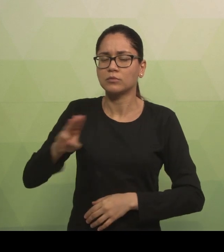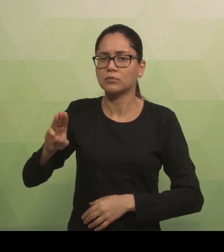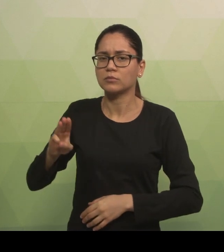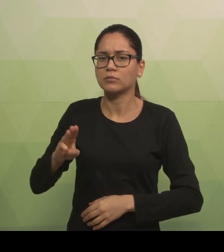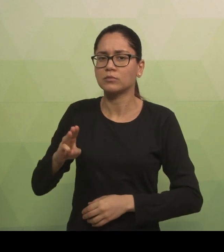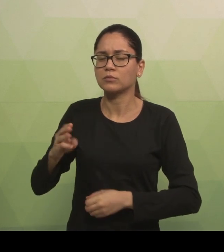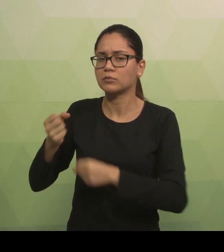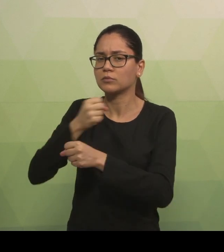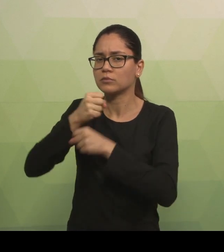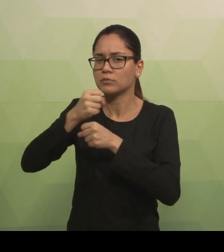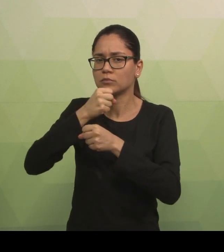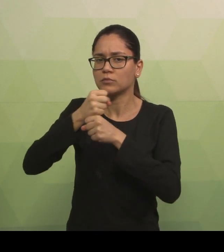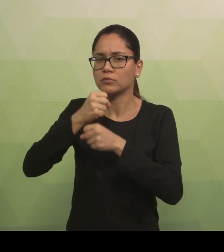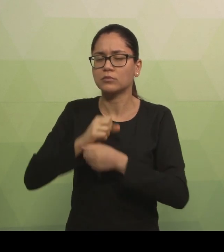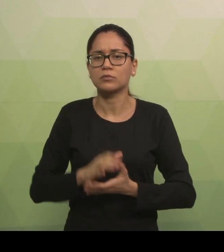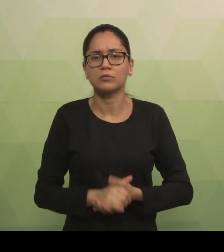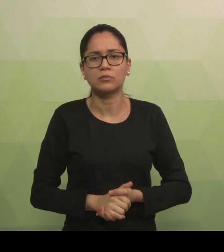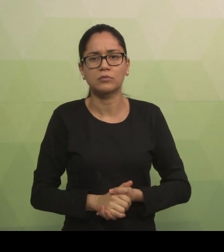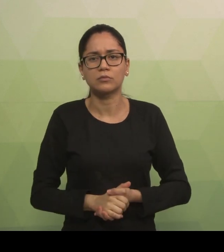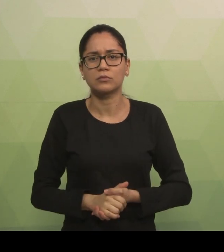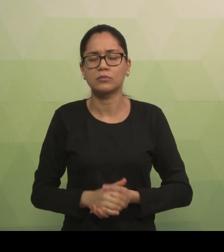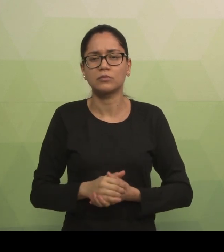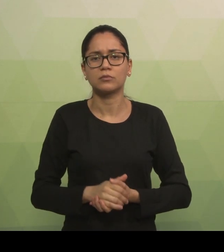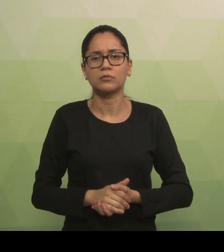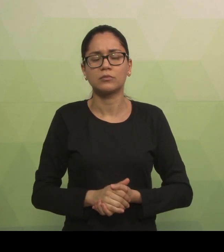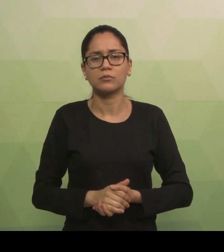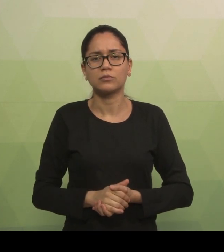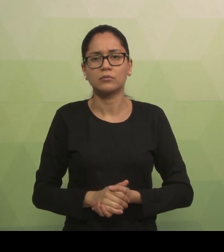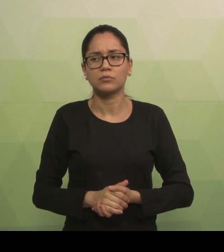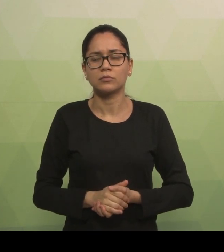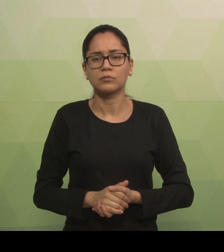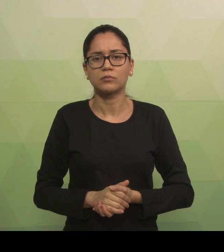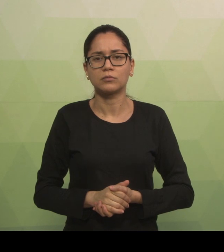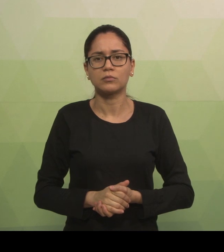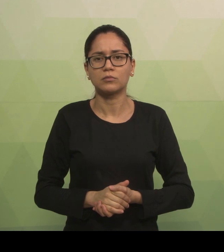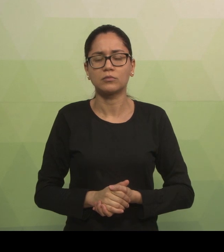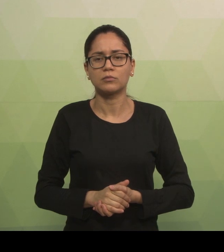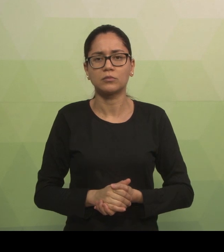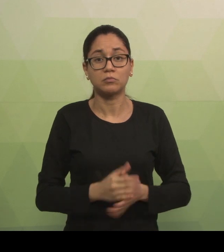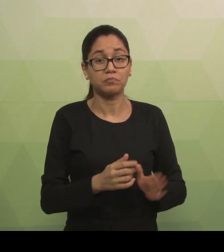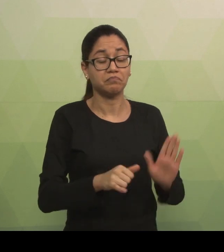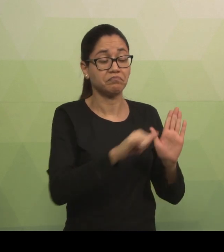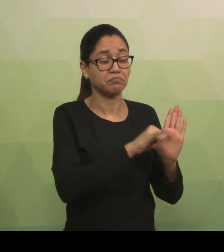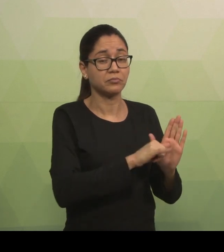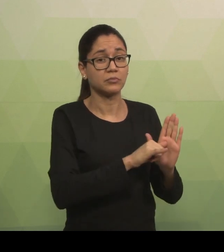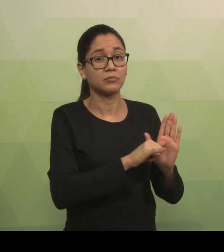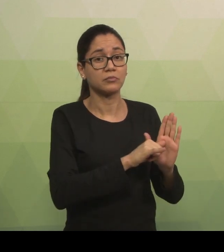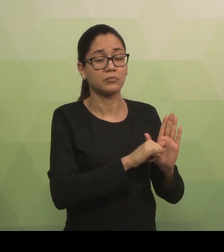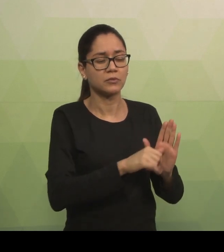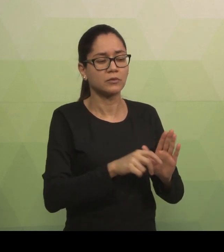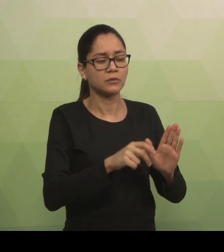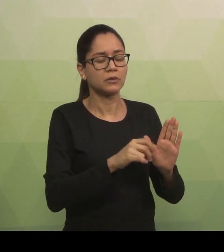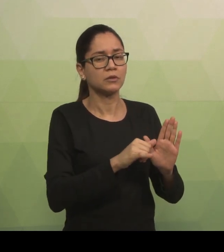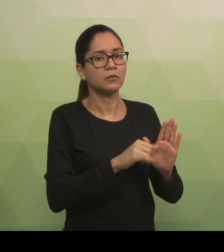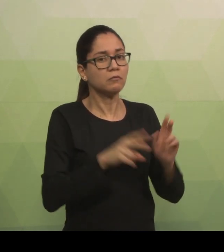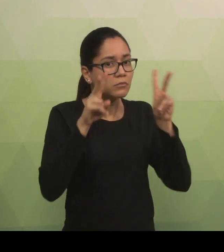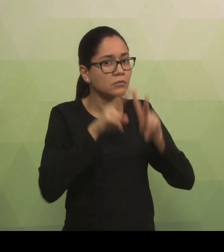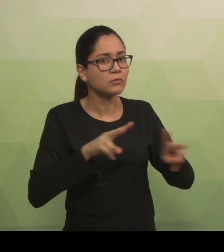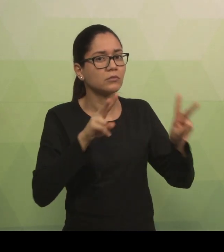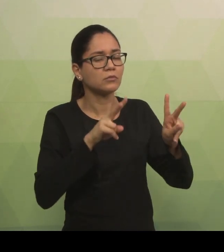base de dados científicas e sites de notícias. Na hora de criar ou rever a identidade visual de um site,